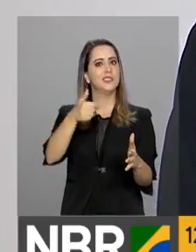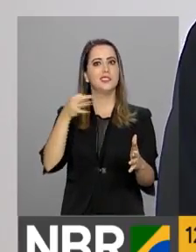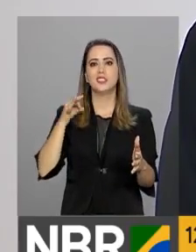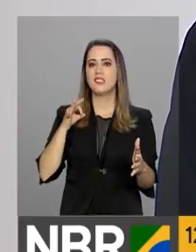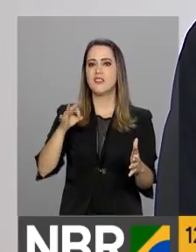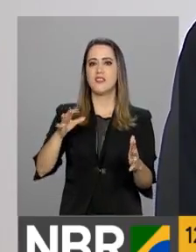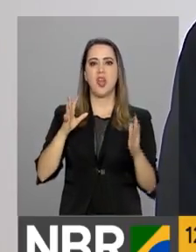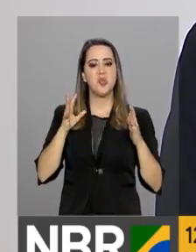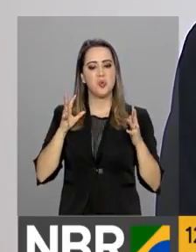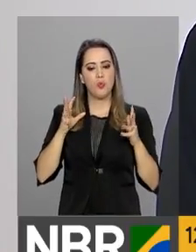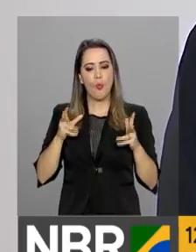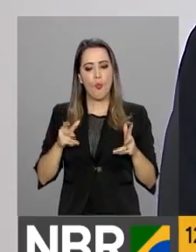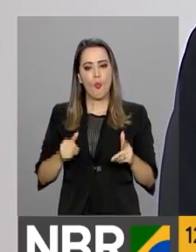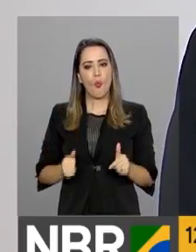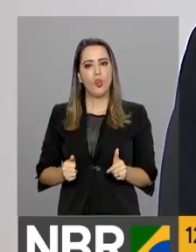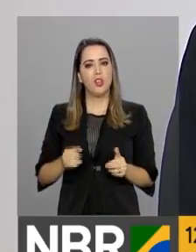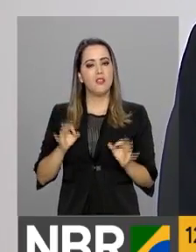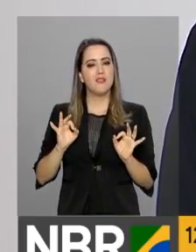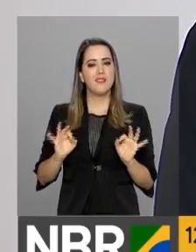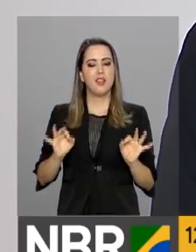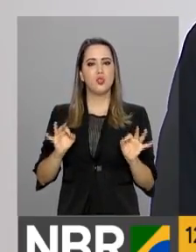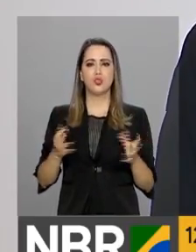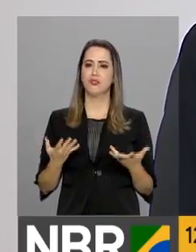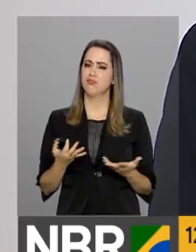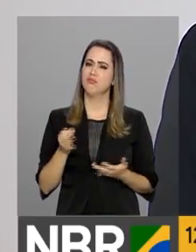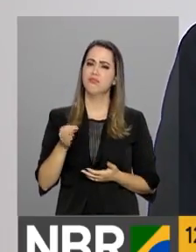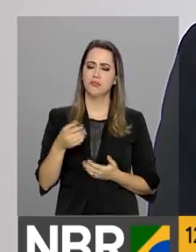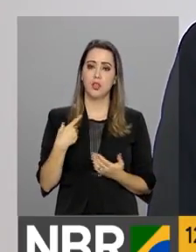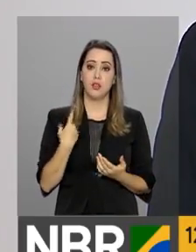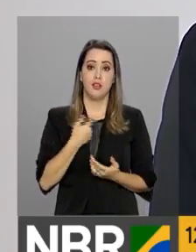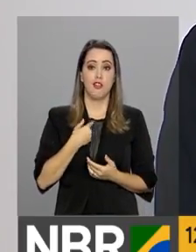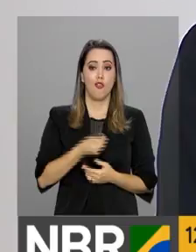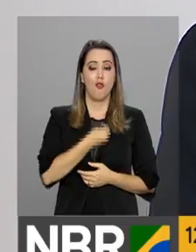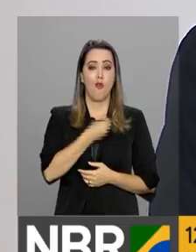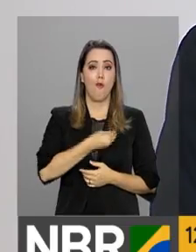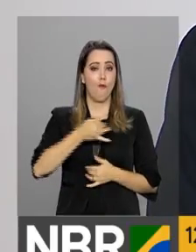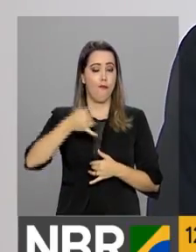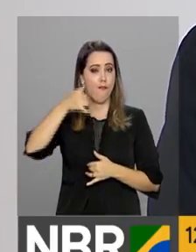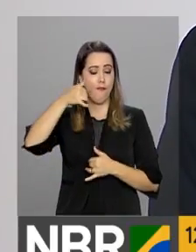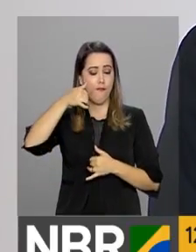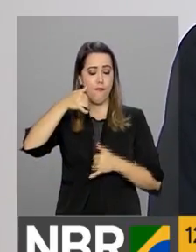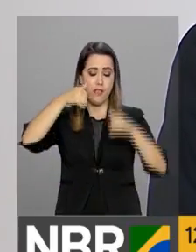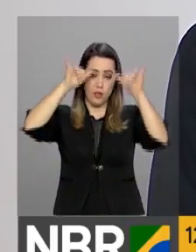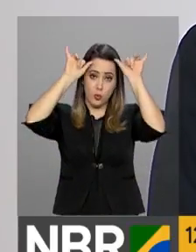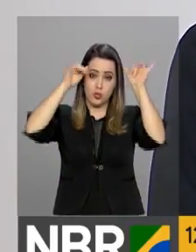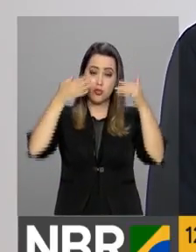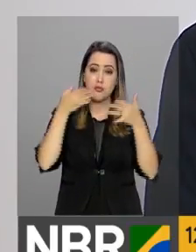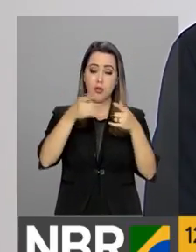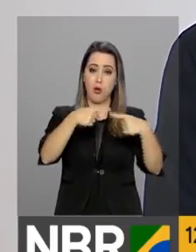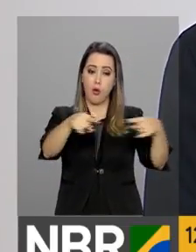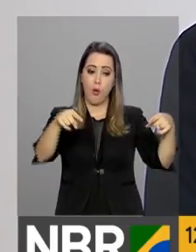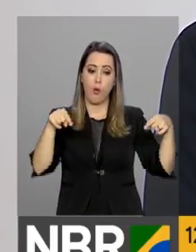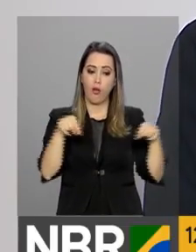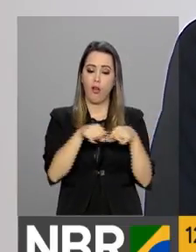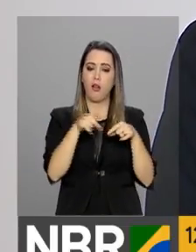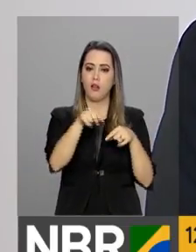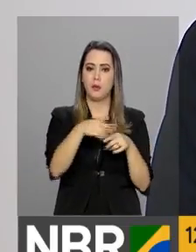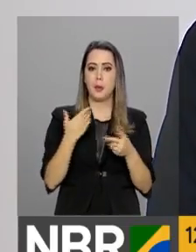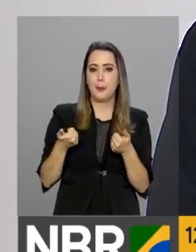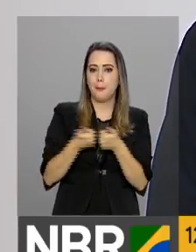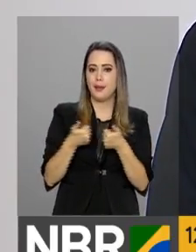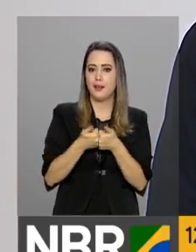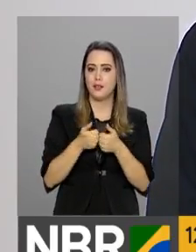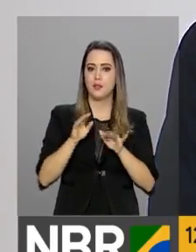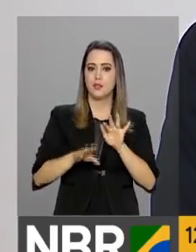em face da pureza da água subiu e eu morava numa chácara que era margeada pelo rio tietê que é o conto sempre quando